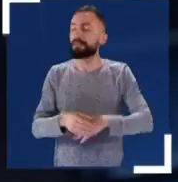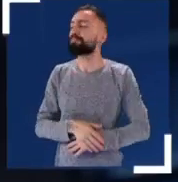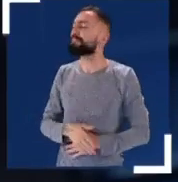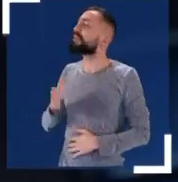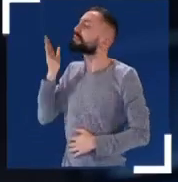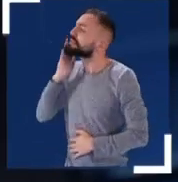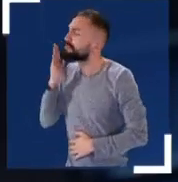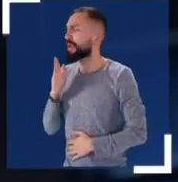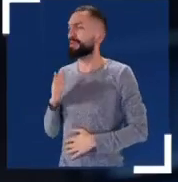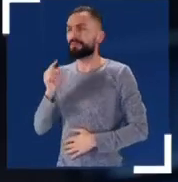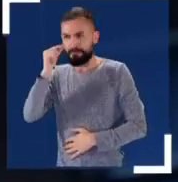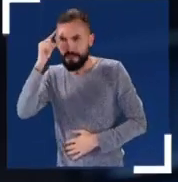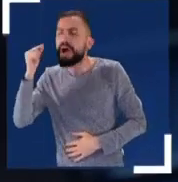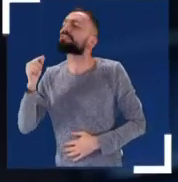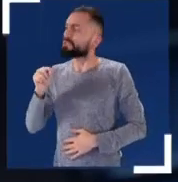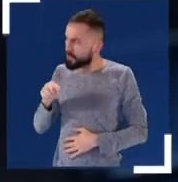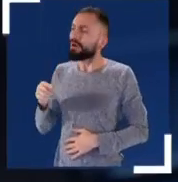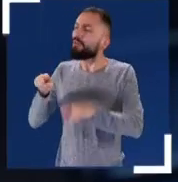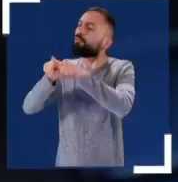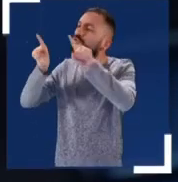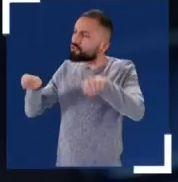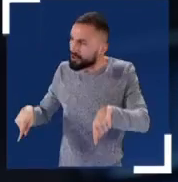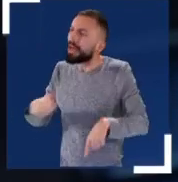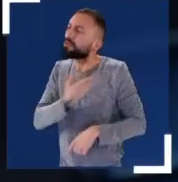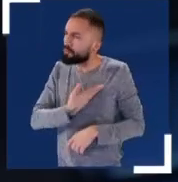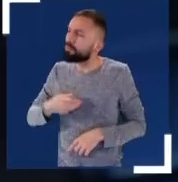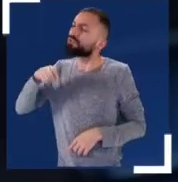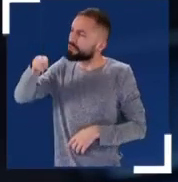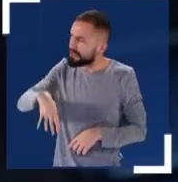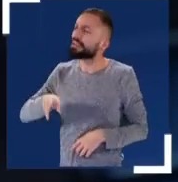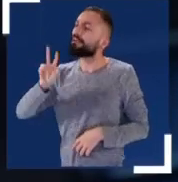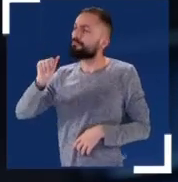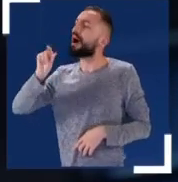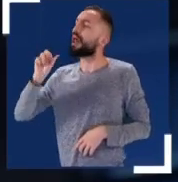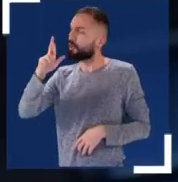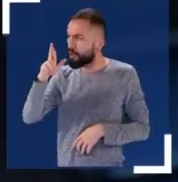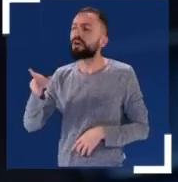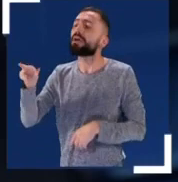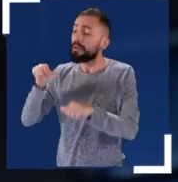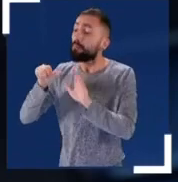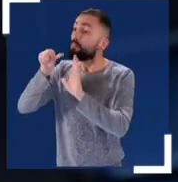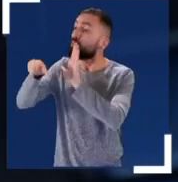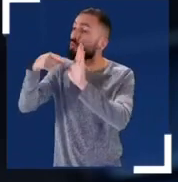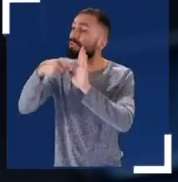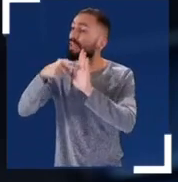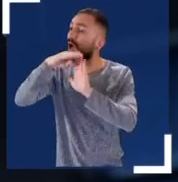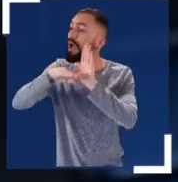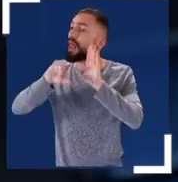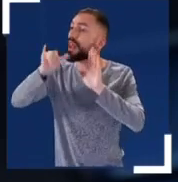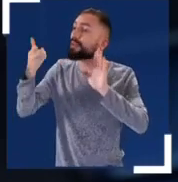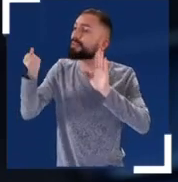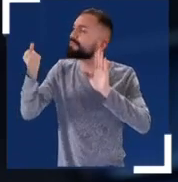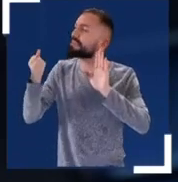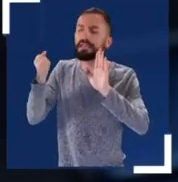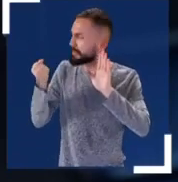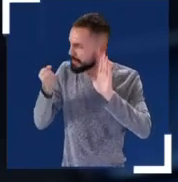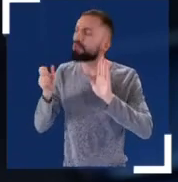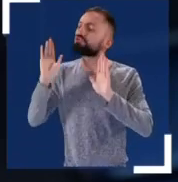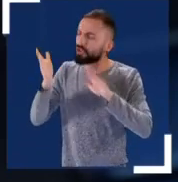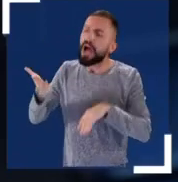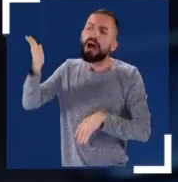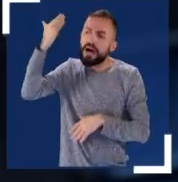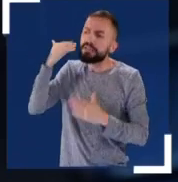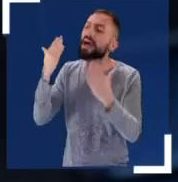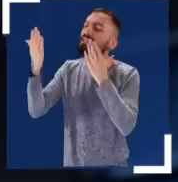Márcio, eu valorizo sim os servidores públicos, não vamos mexer na Previdência, ela já foi feita e foi feita com muito cuidado, com muito zelo pela